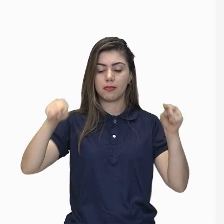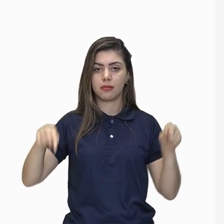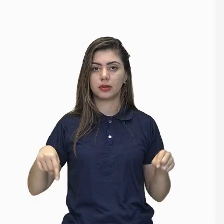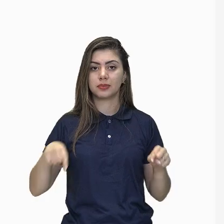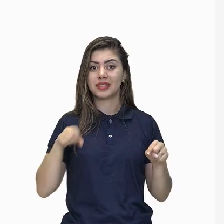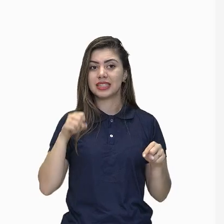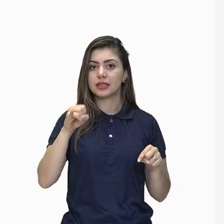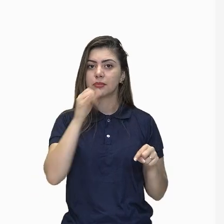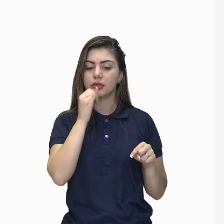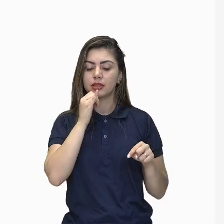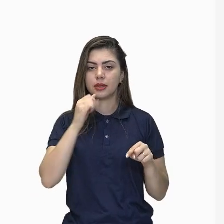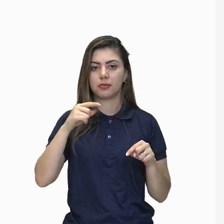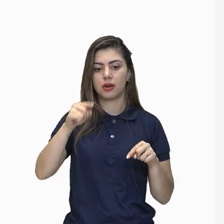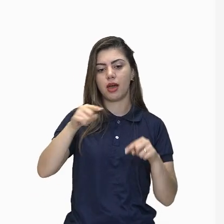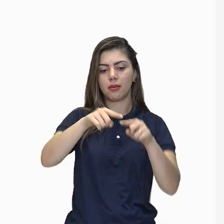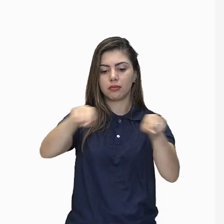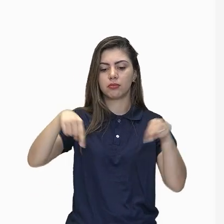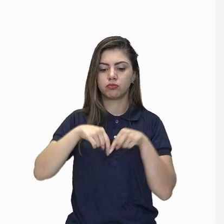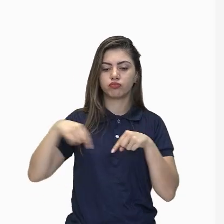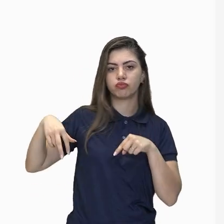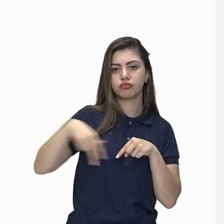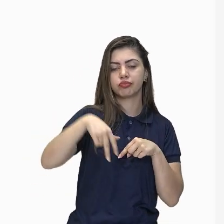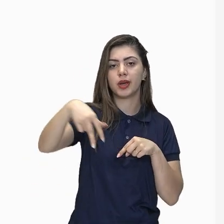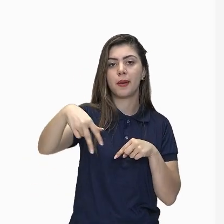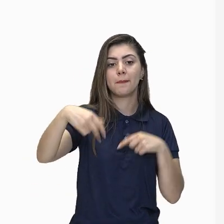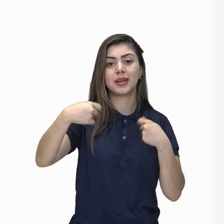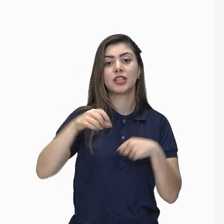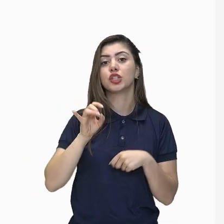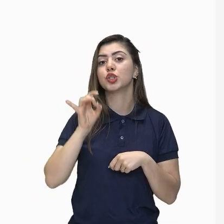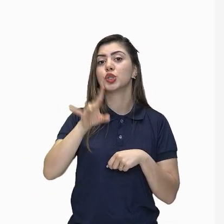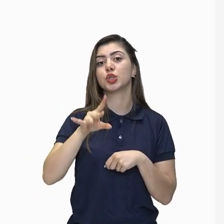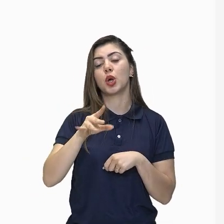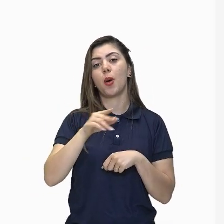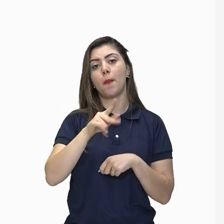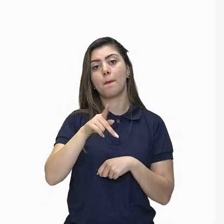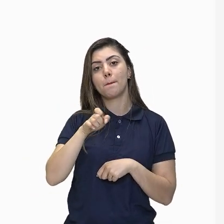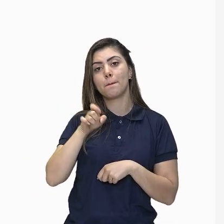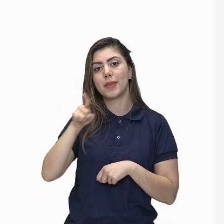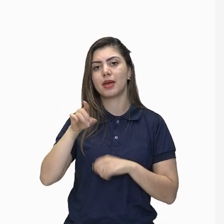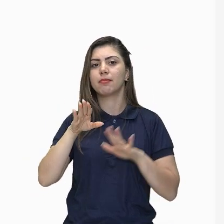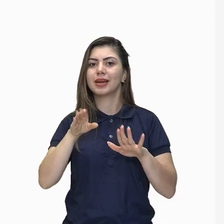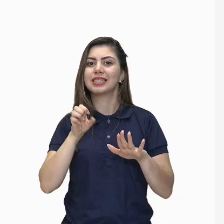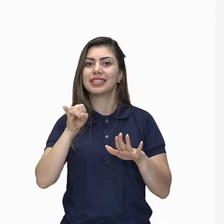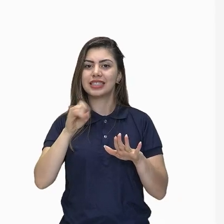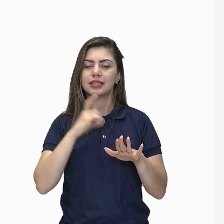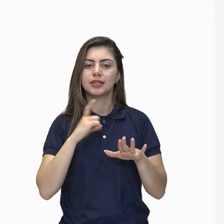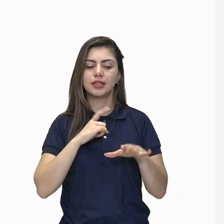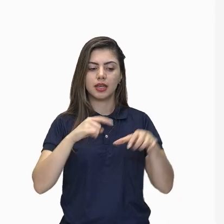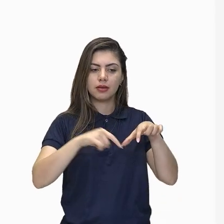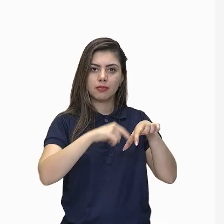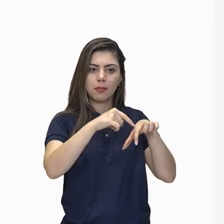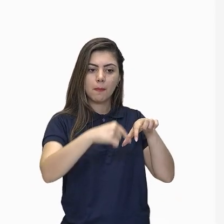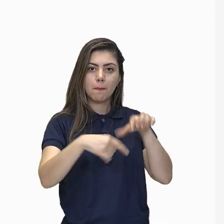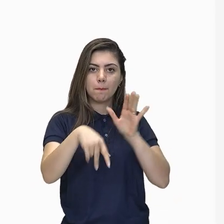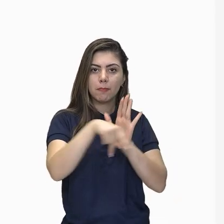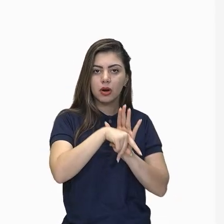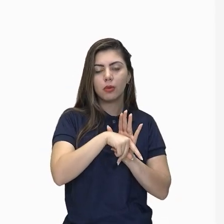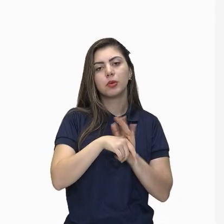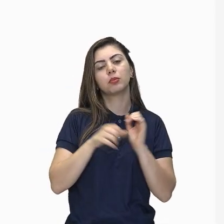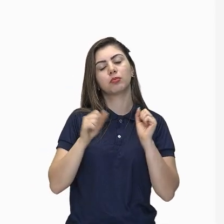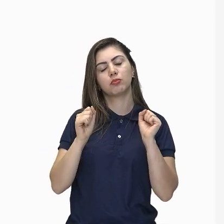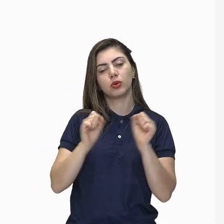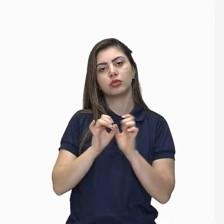começar a chutar com os pés, mas se ele estiver dentro da área do gol, aí ele pode usar as mãos. Evitar